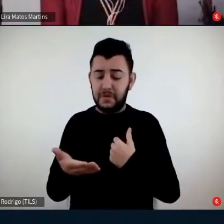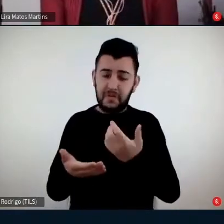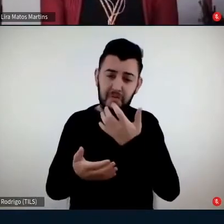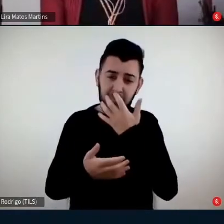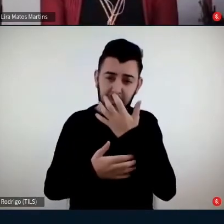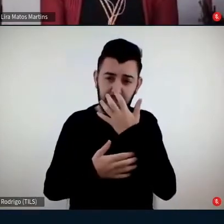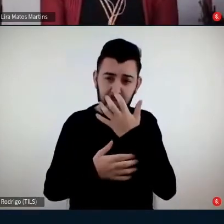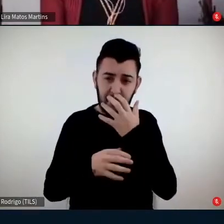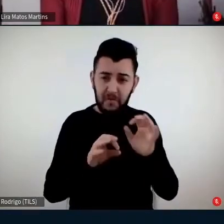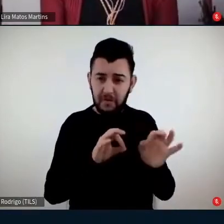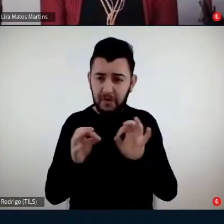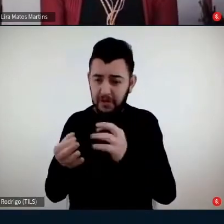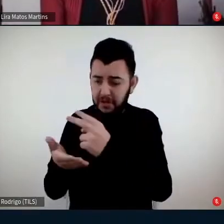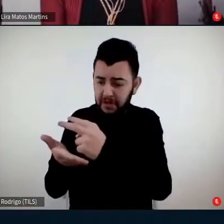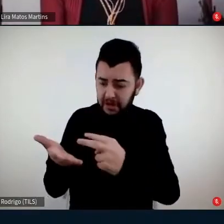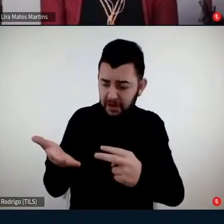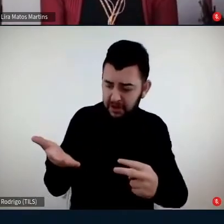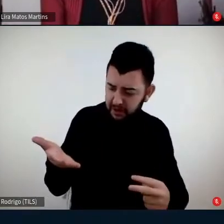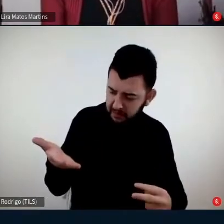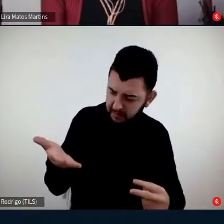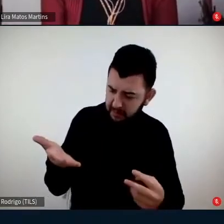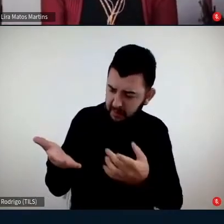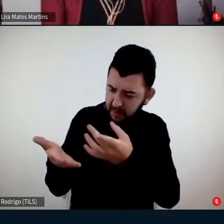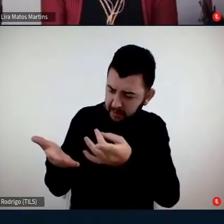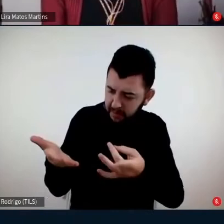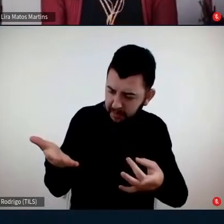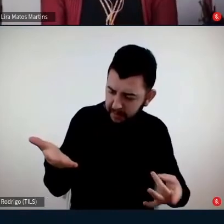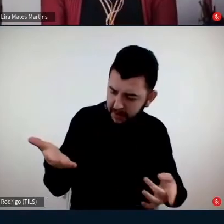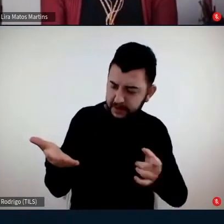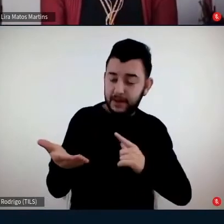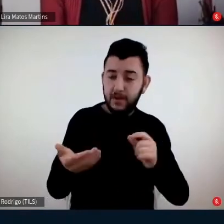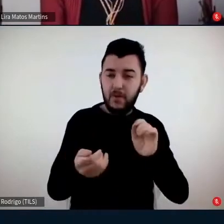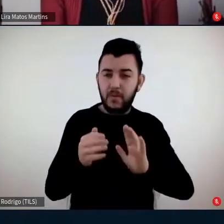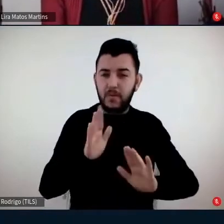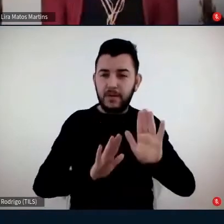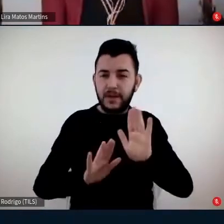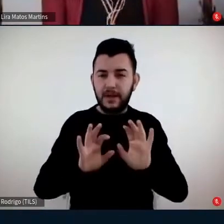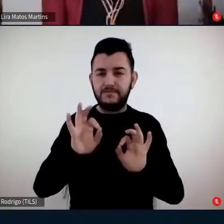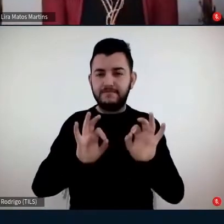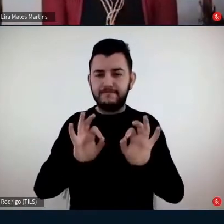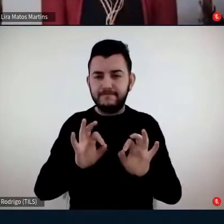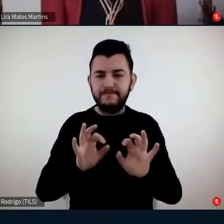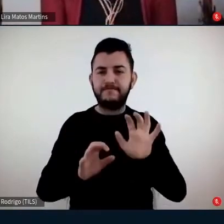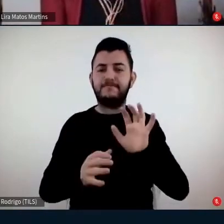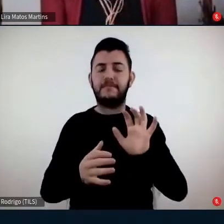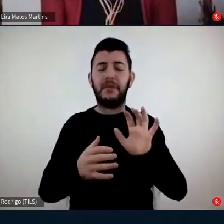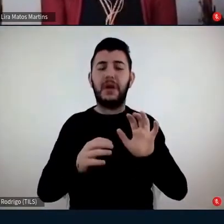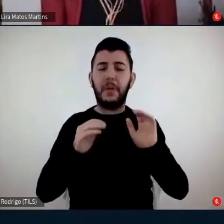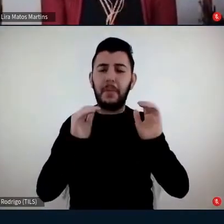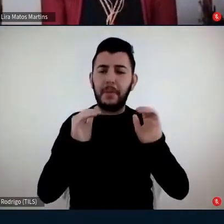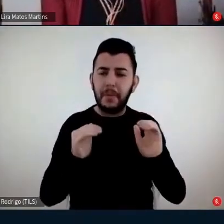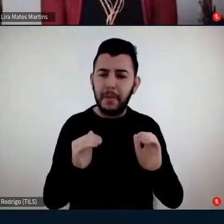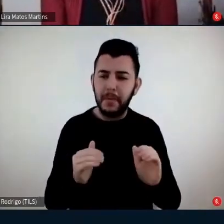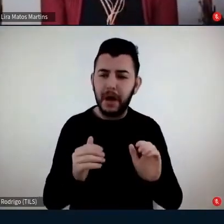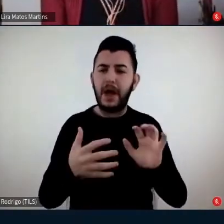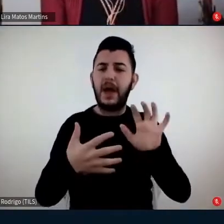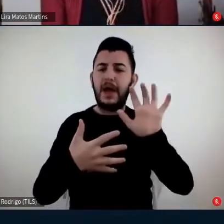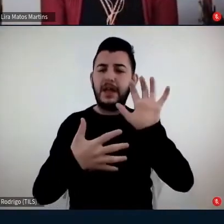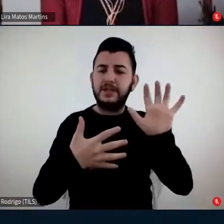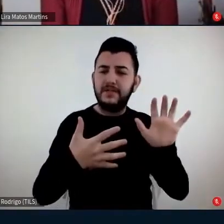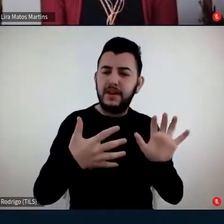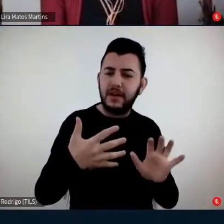cuidado categorial, tem um cuidado de elencar, de classificar, de analisar,